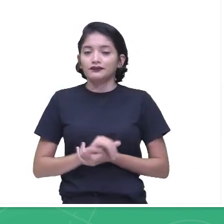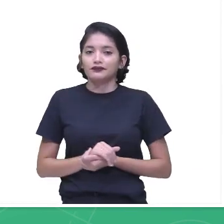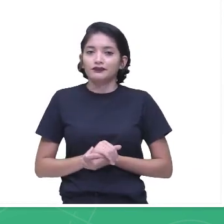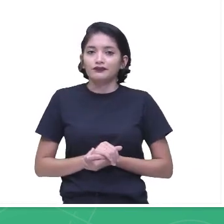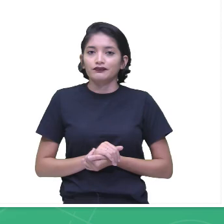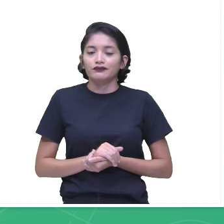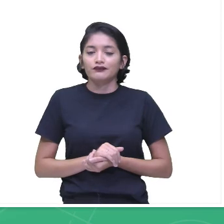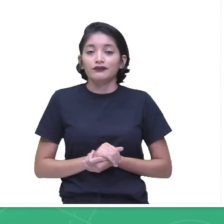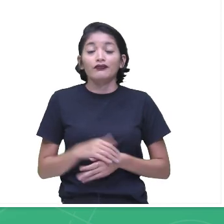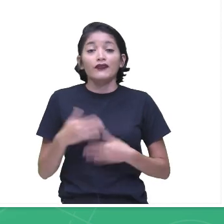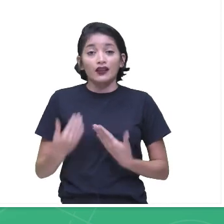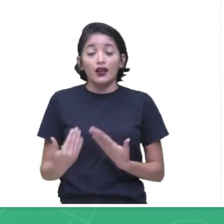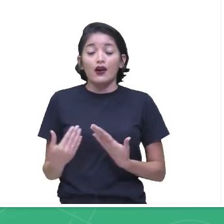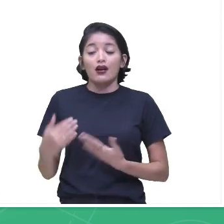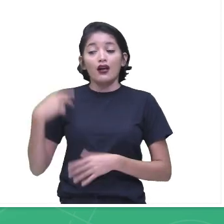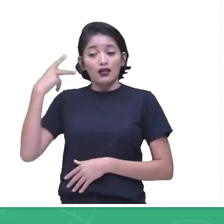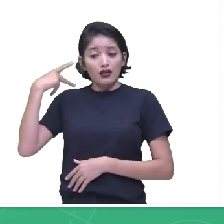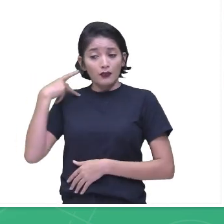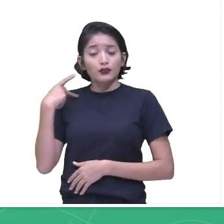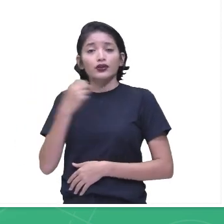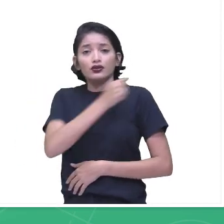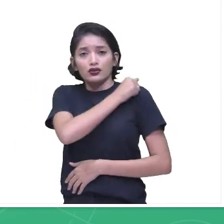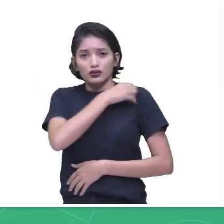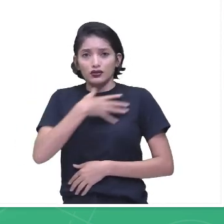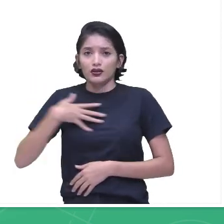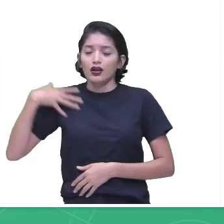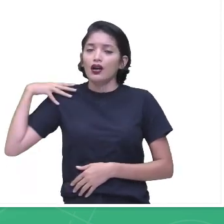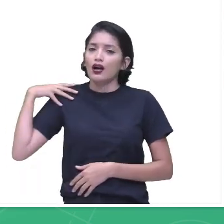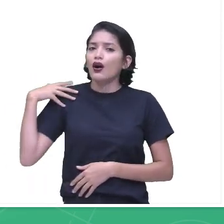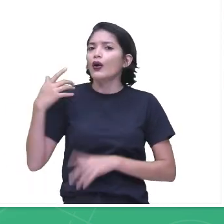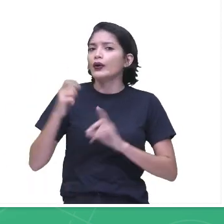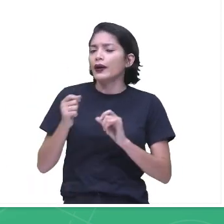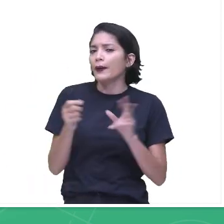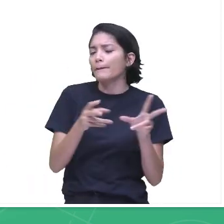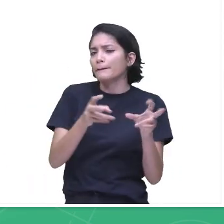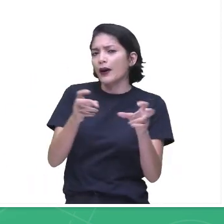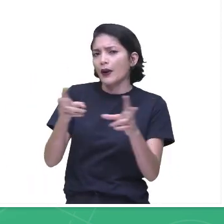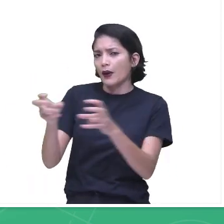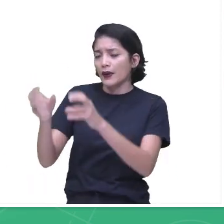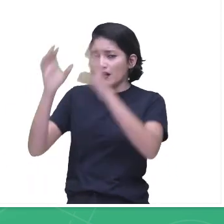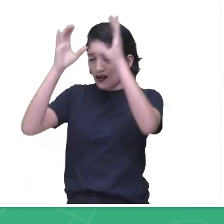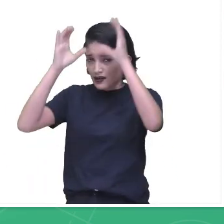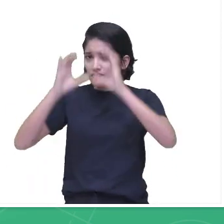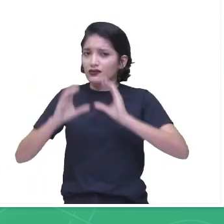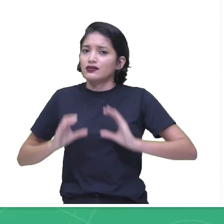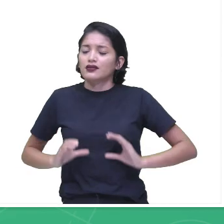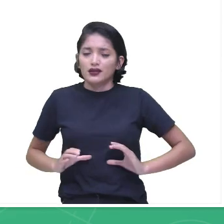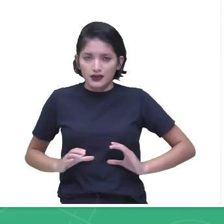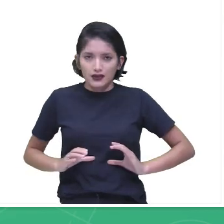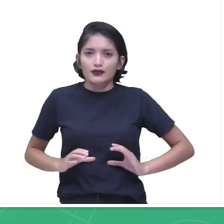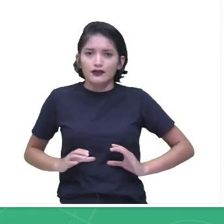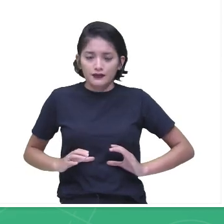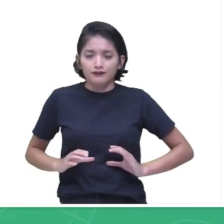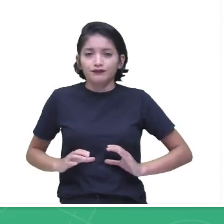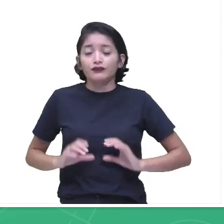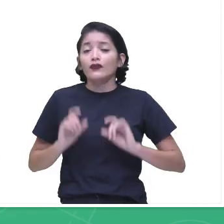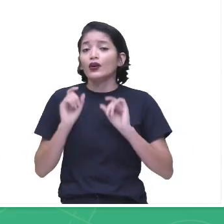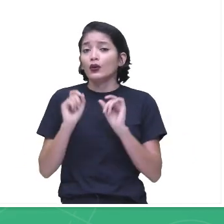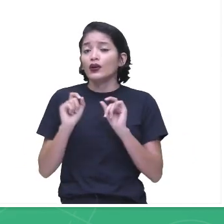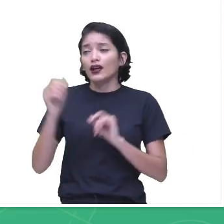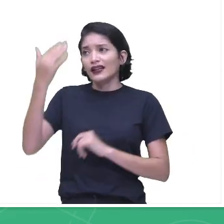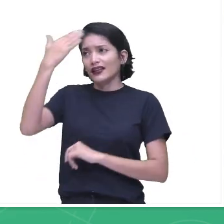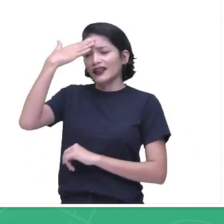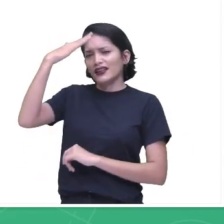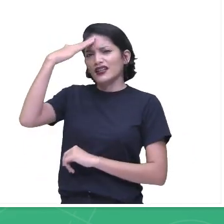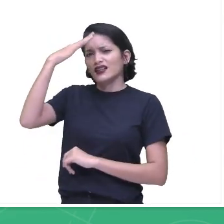Então, na Política de Aristóteles, leva-nos a perceber que a cidadania, né, era